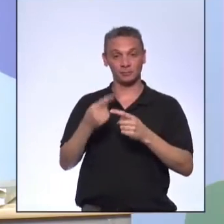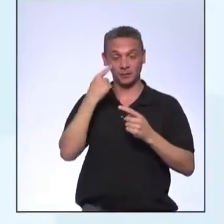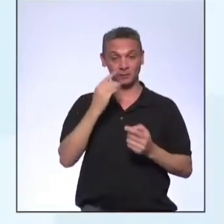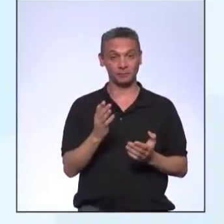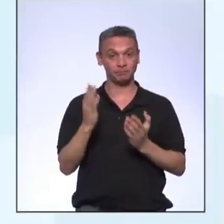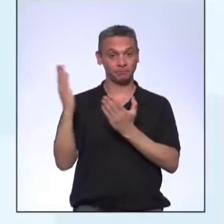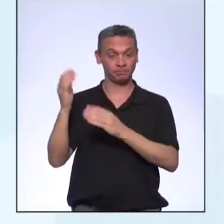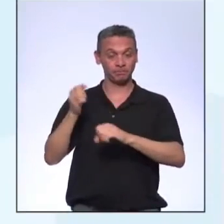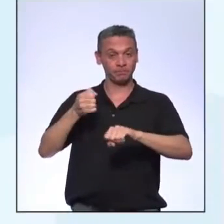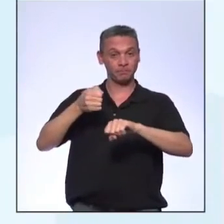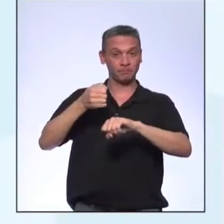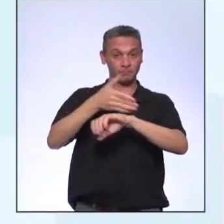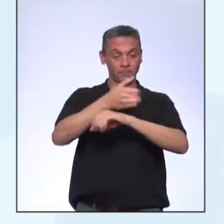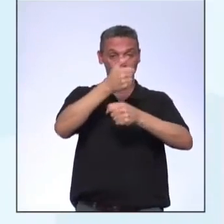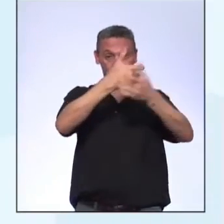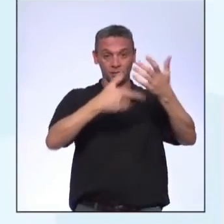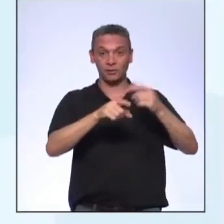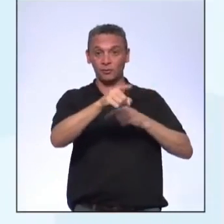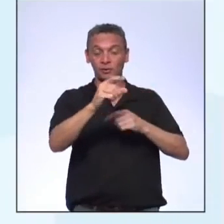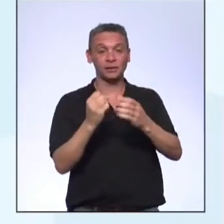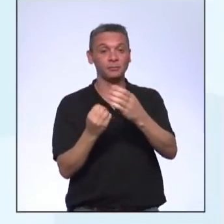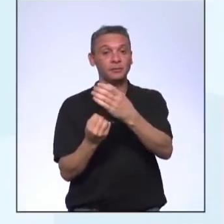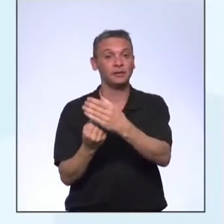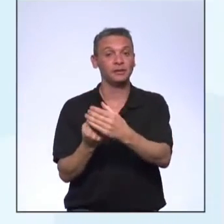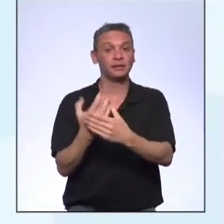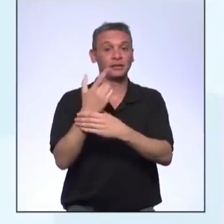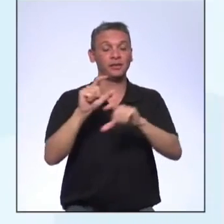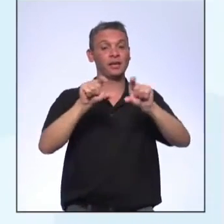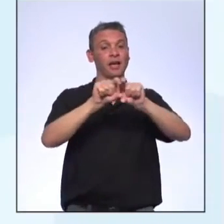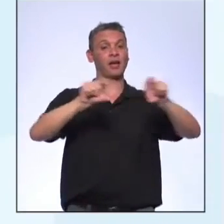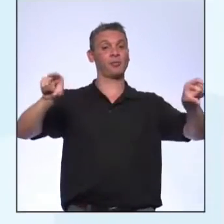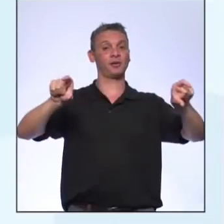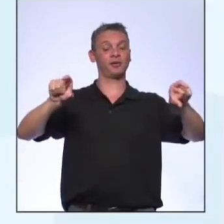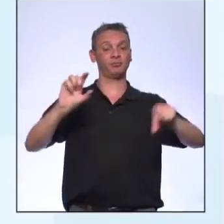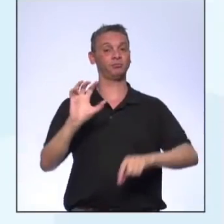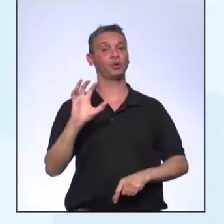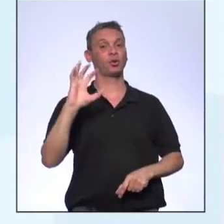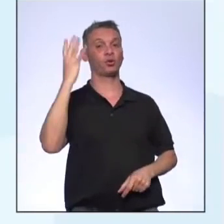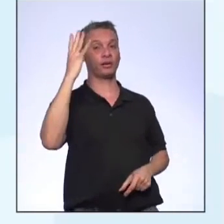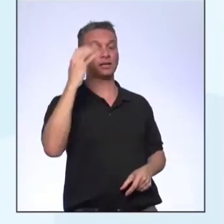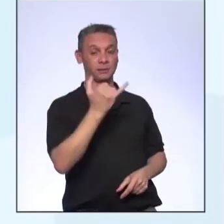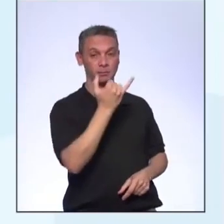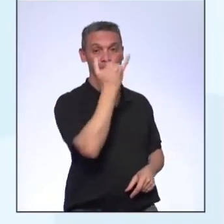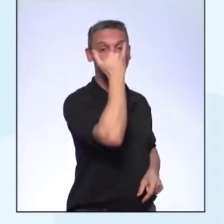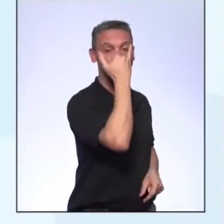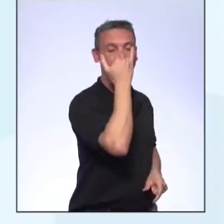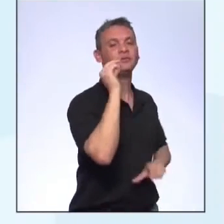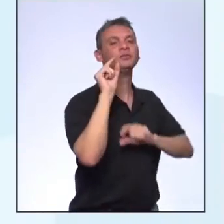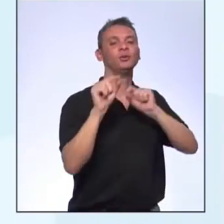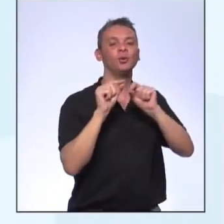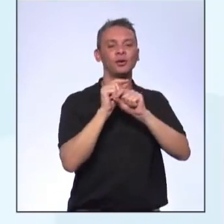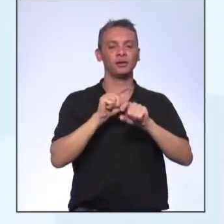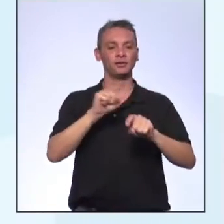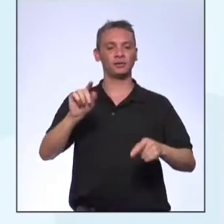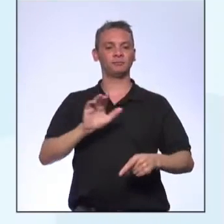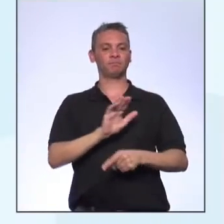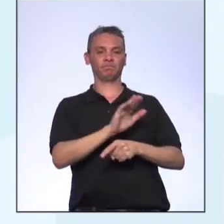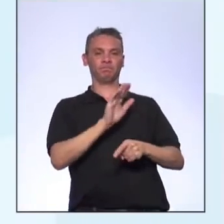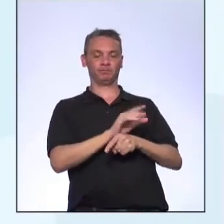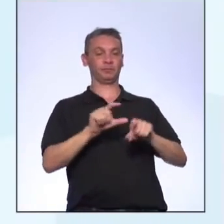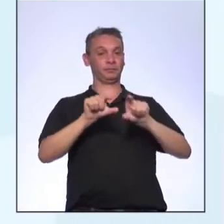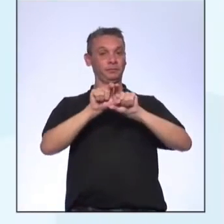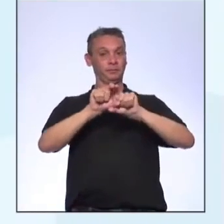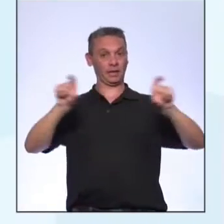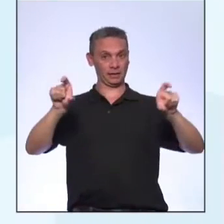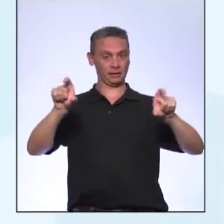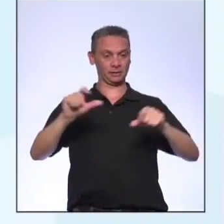chat. Elabore um argumento de causa e efeito, tá? Causa e efeito, que a gente acabou de fazer aí. Para defender a seguinte